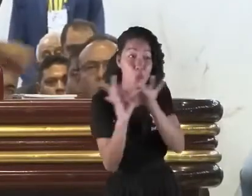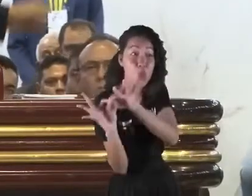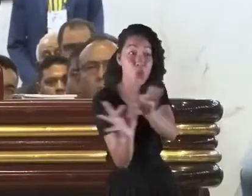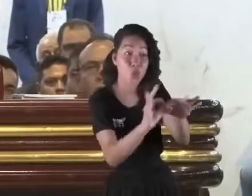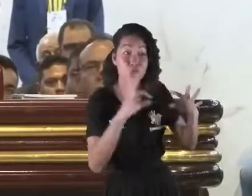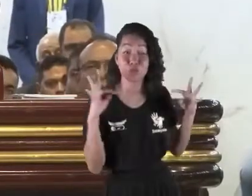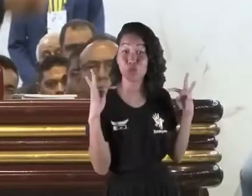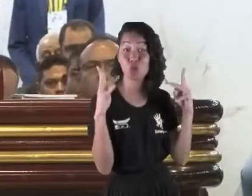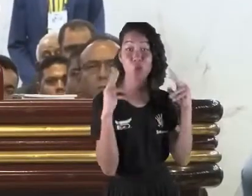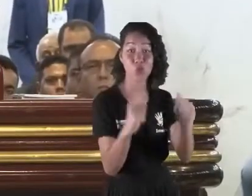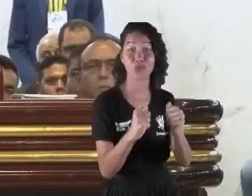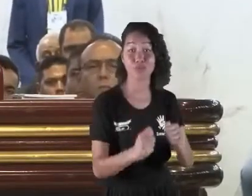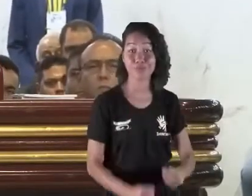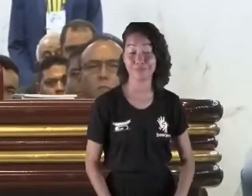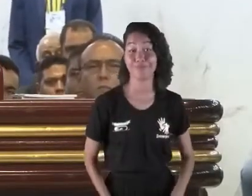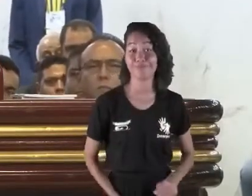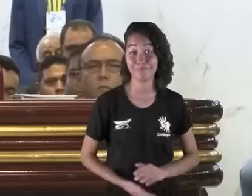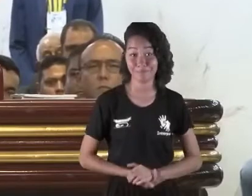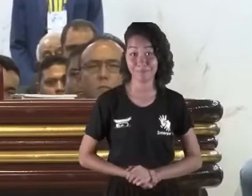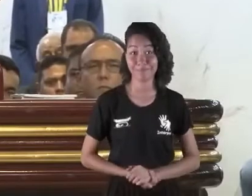Se ainda se lembra onde?